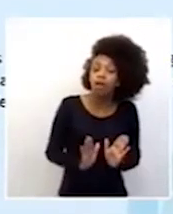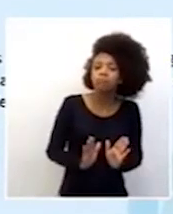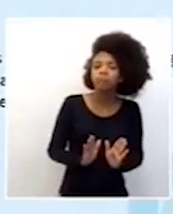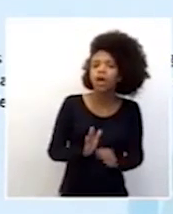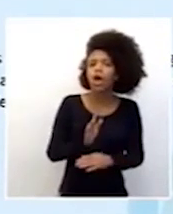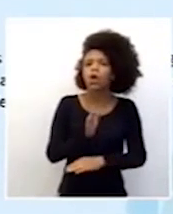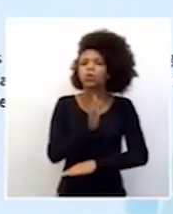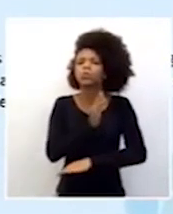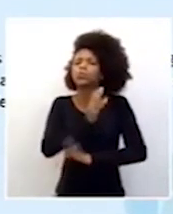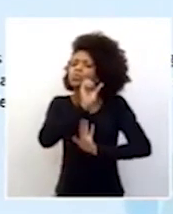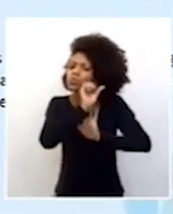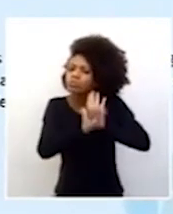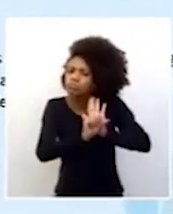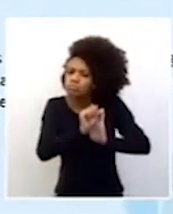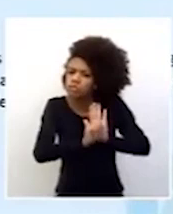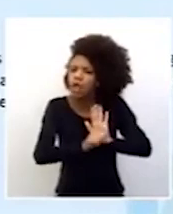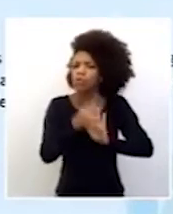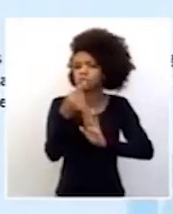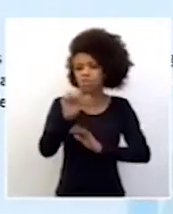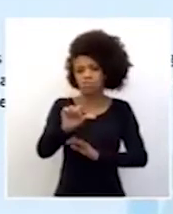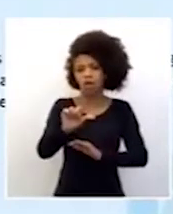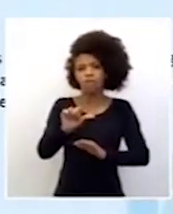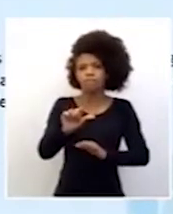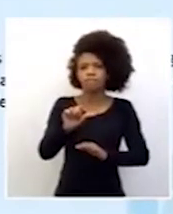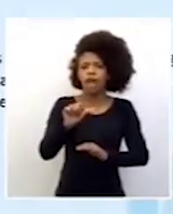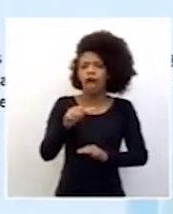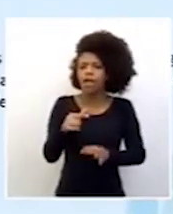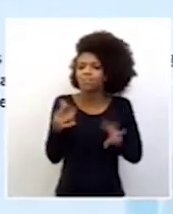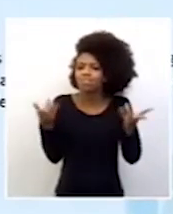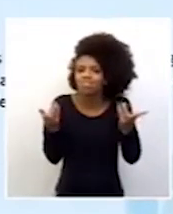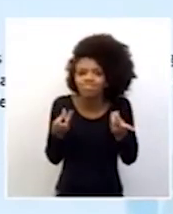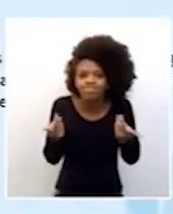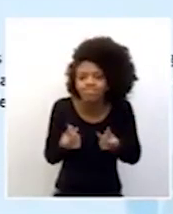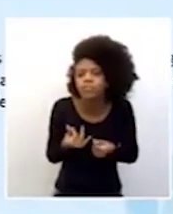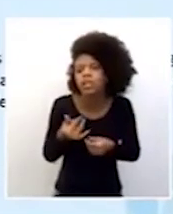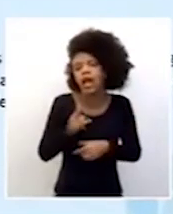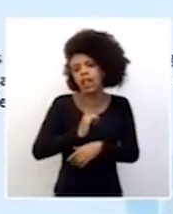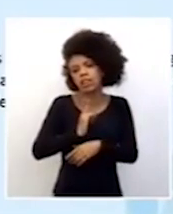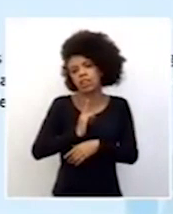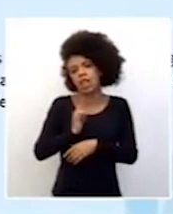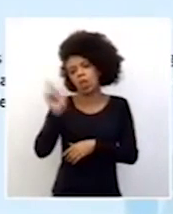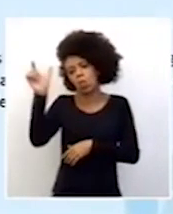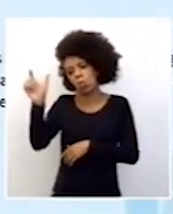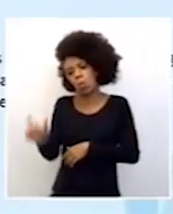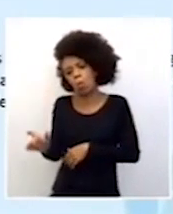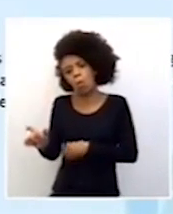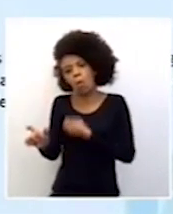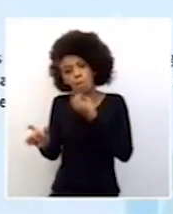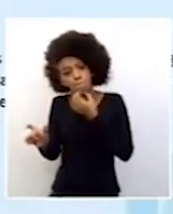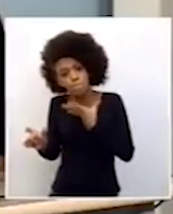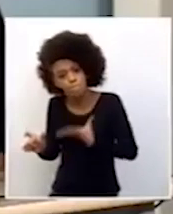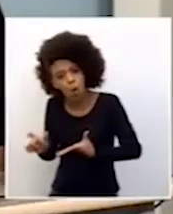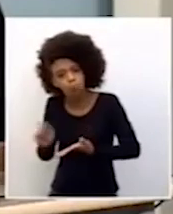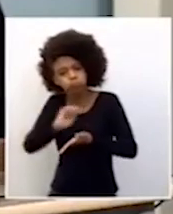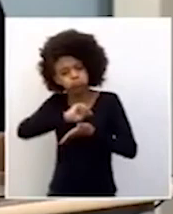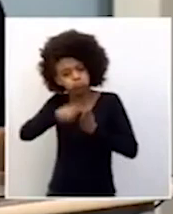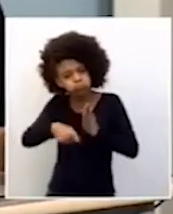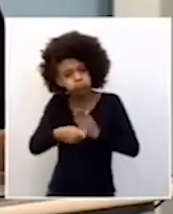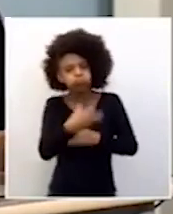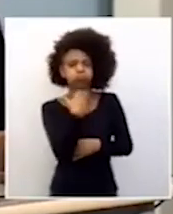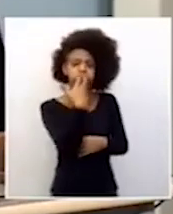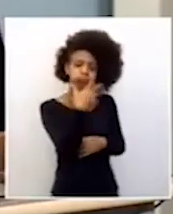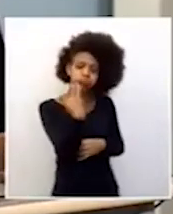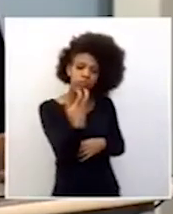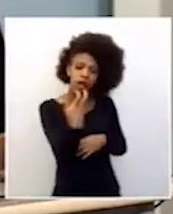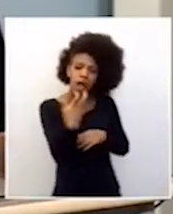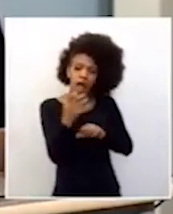foi muito rico em manifestações. A gente tem ele primeiro sendo um bom escritor do romantismo, depois